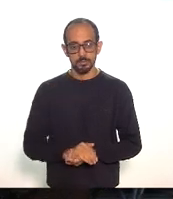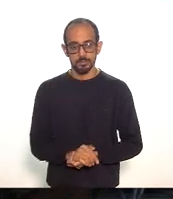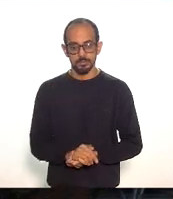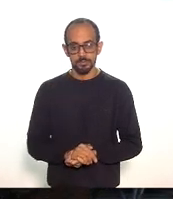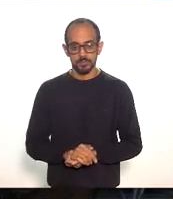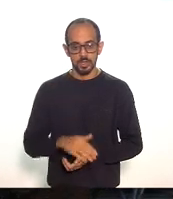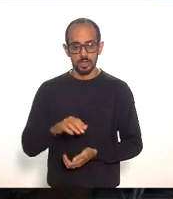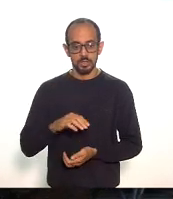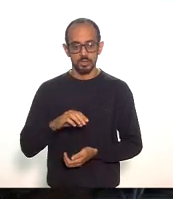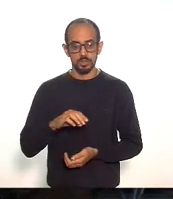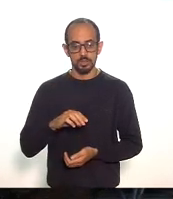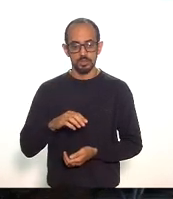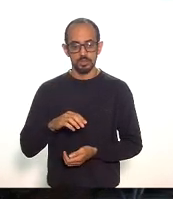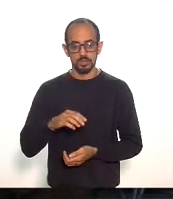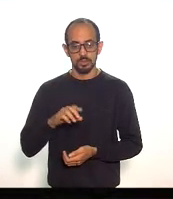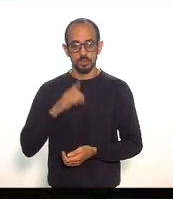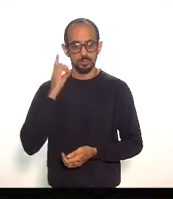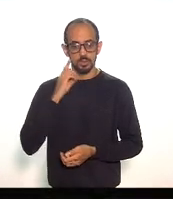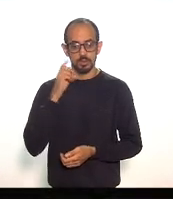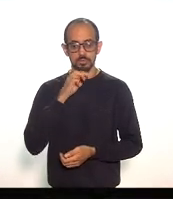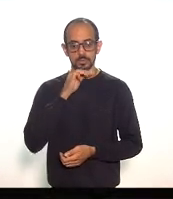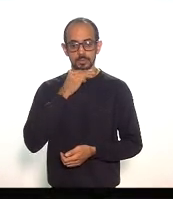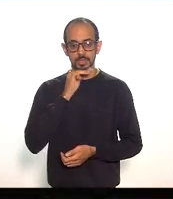Deputado Chiquinho da Mangueira.